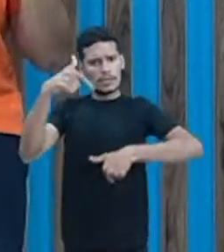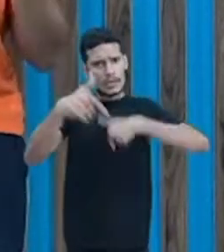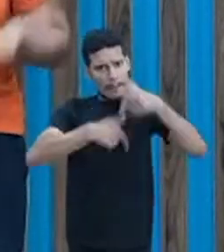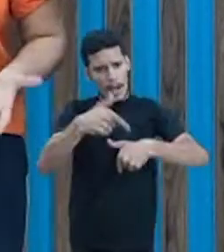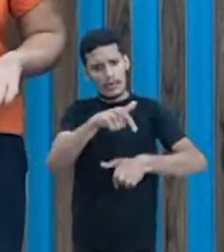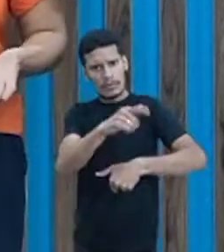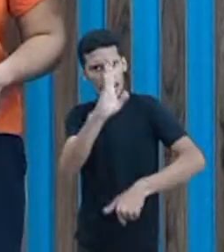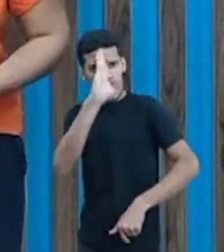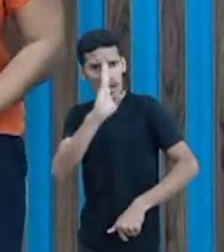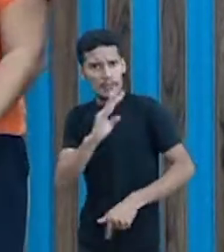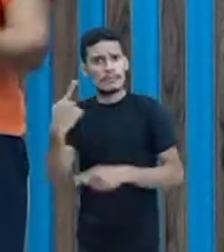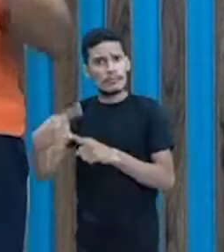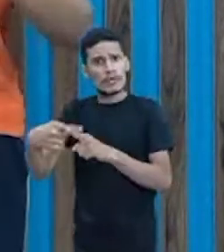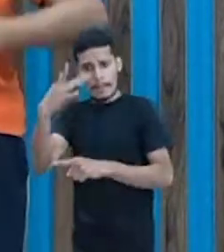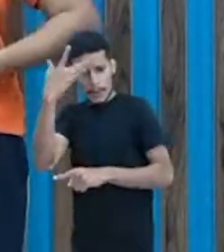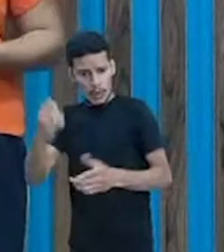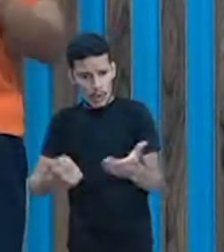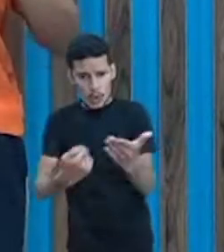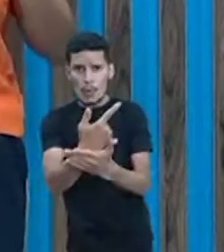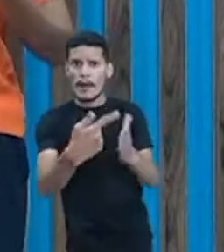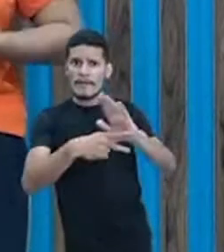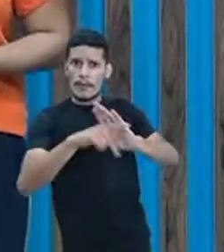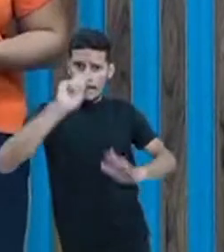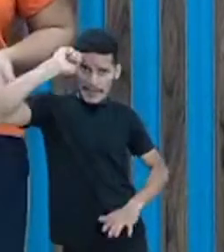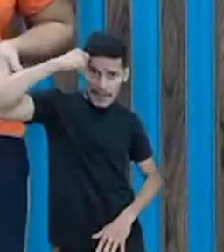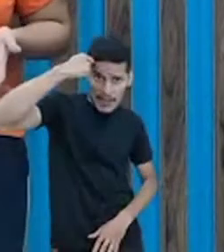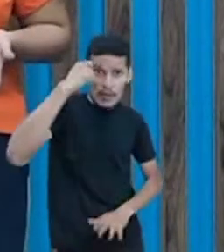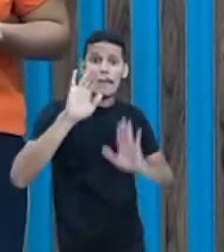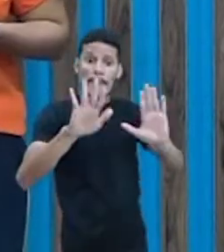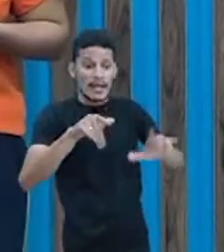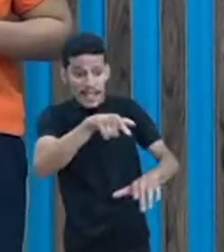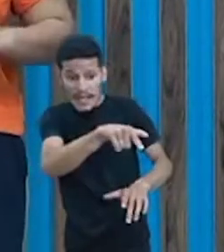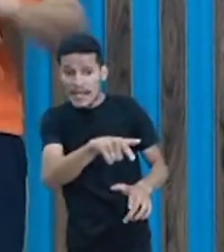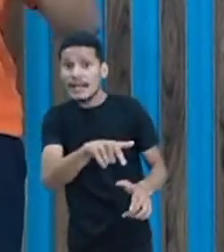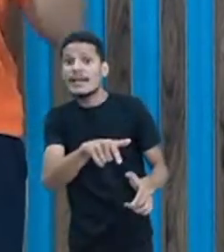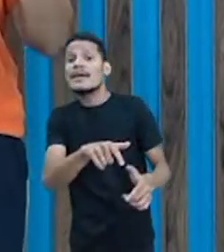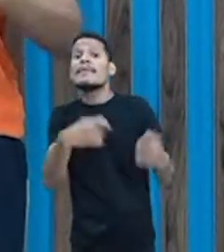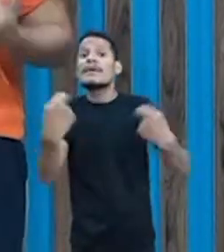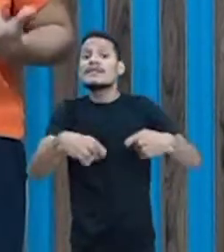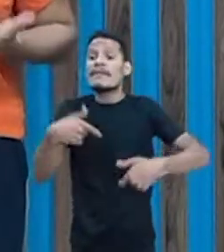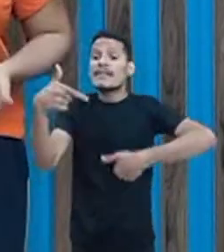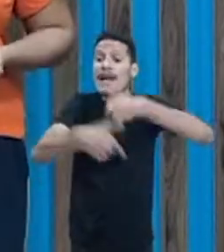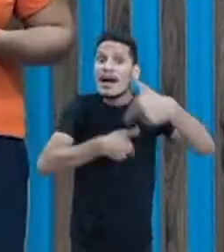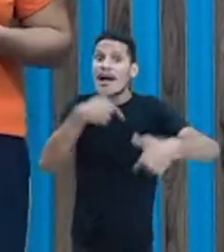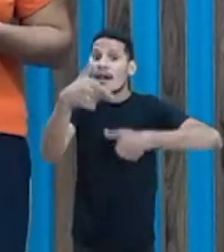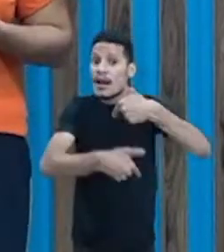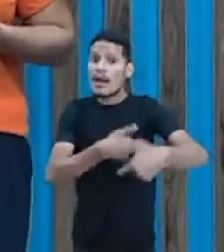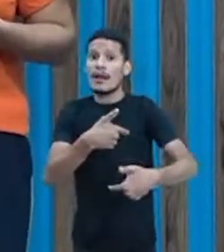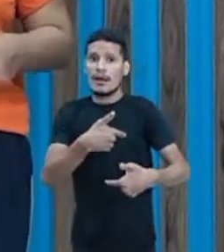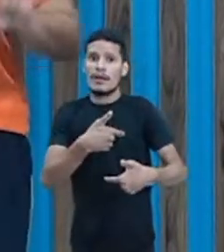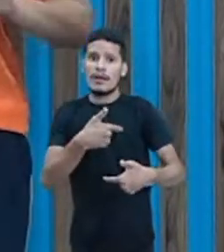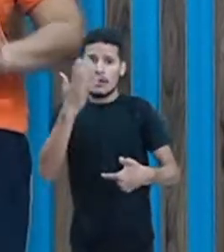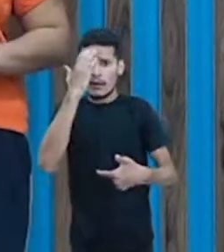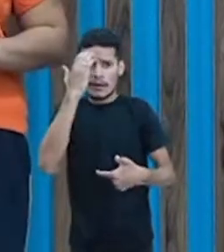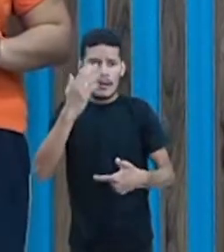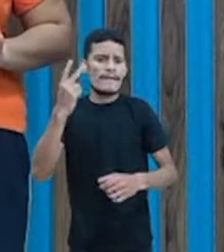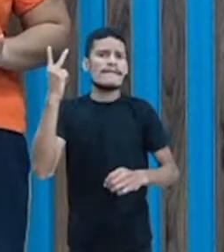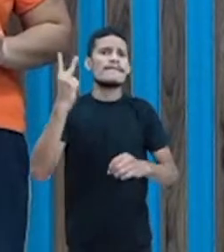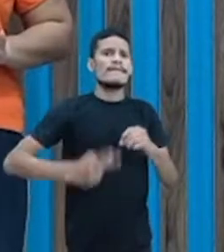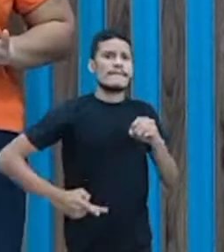negros eram comprados, mas eles revertiam os seus valores em força de trabalho. Eles eram brutalizados.